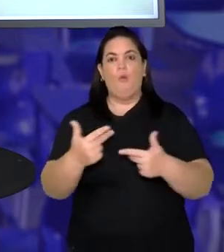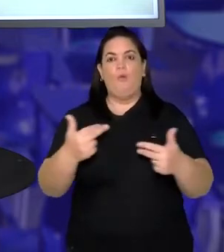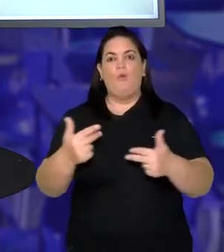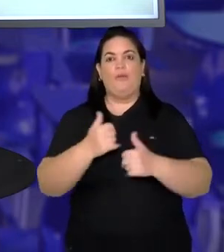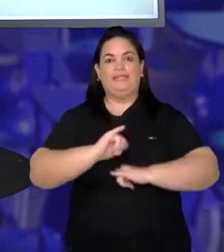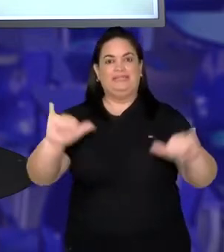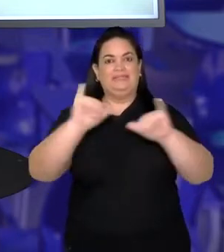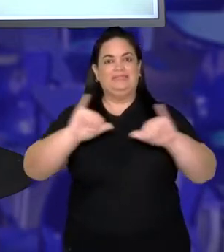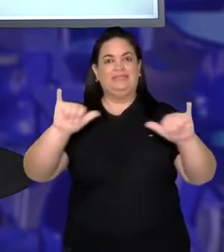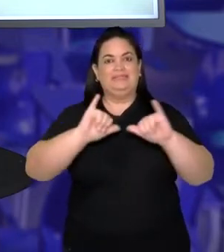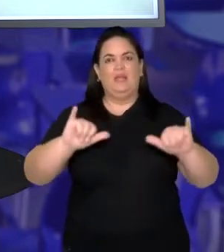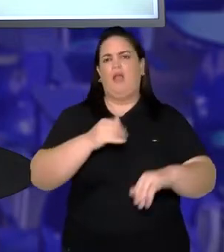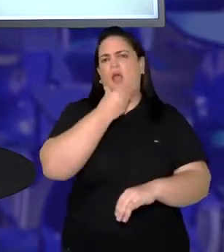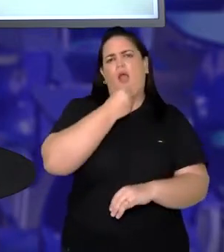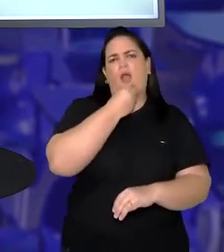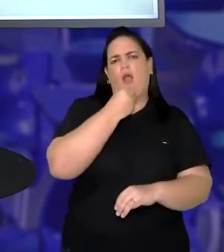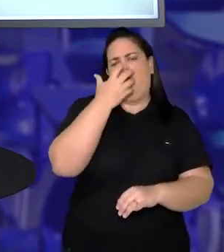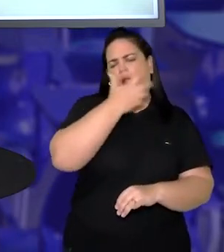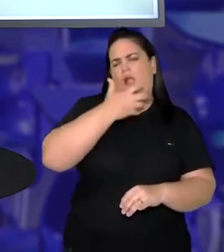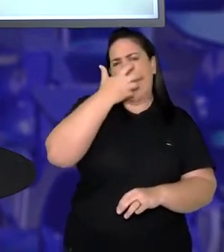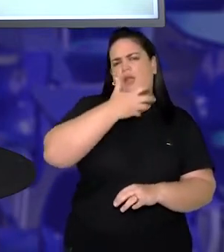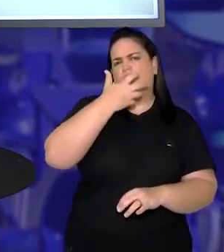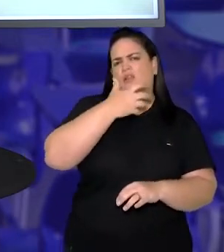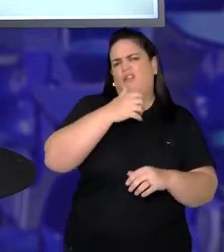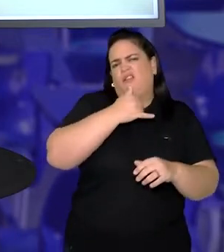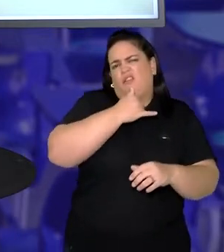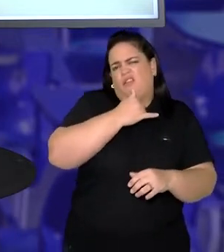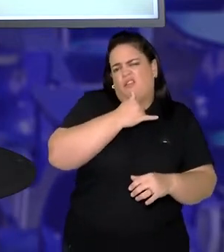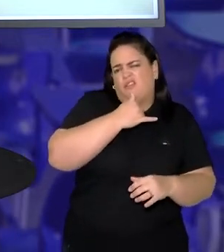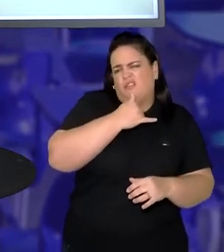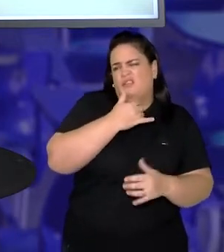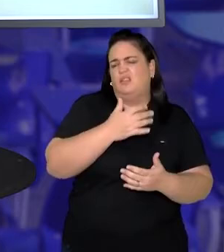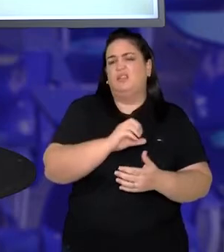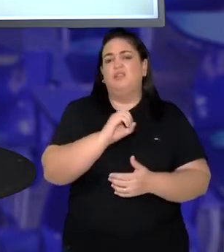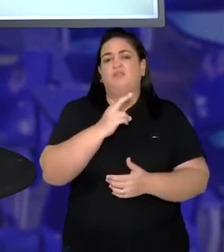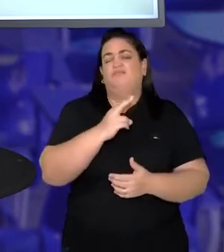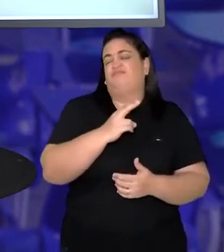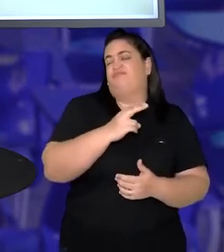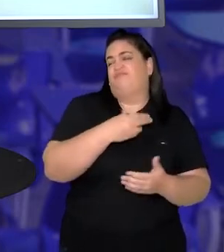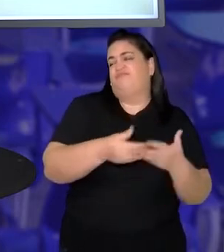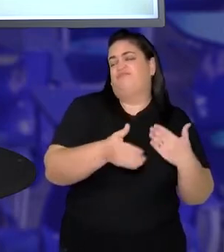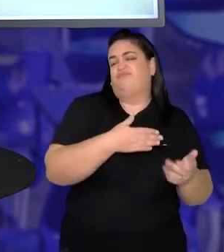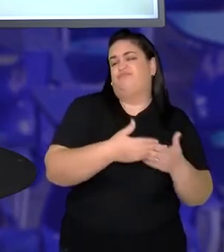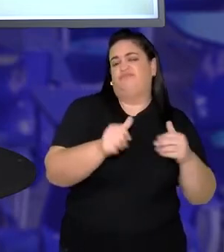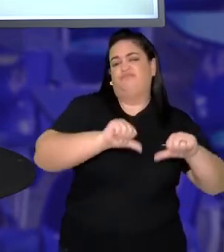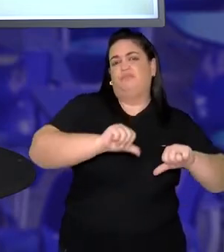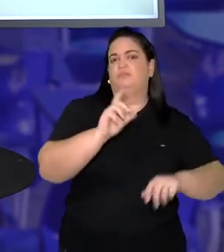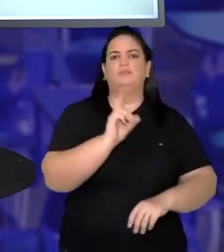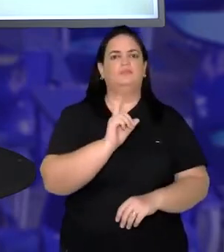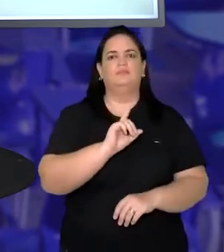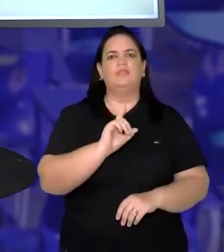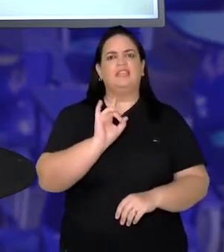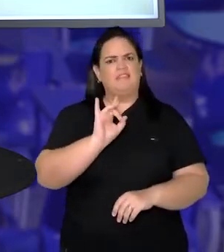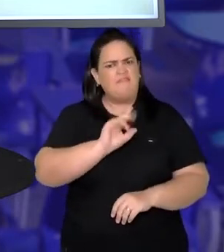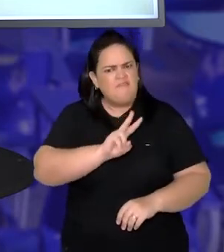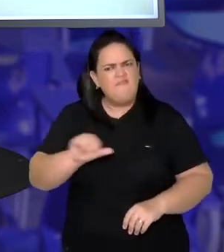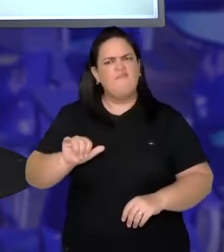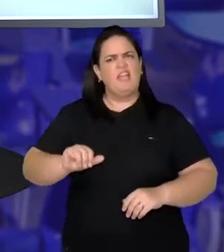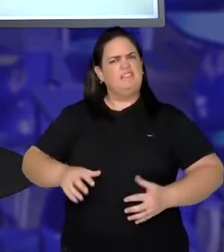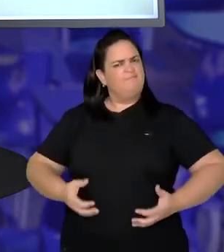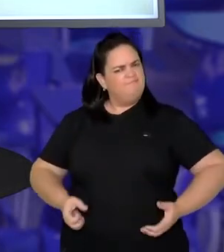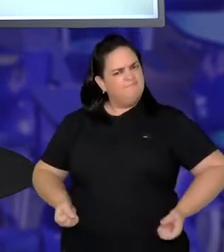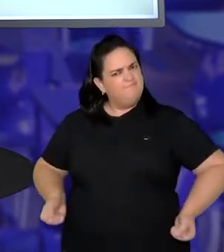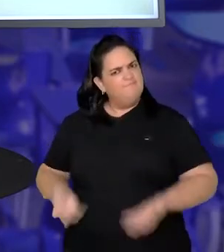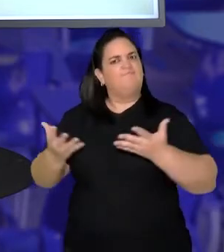anunciado. O locutor não vai apresentar com a voz meio que assim, sem intenção nenhuma, ou meio para baixo, não. Ele vai dar toda